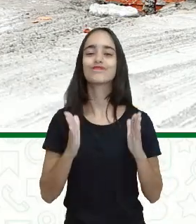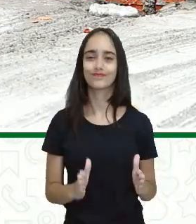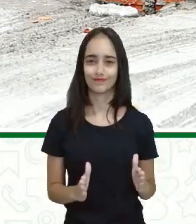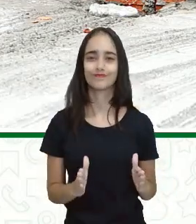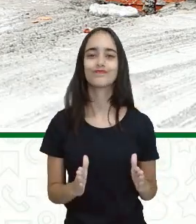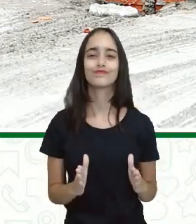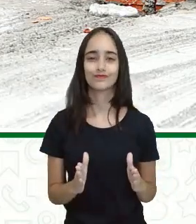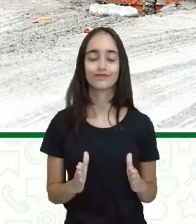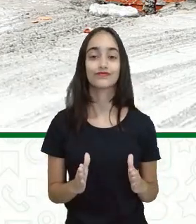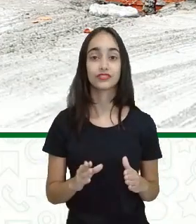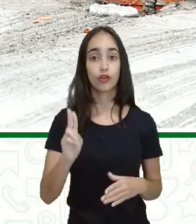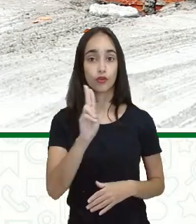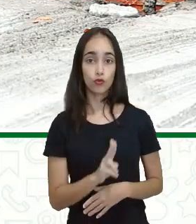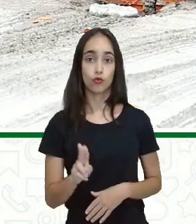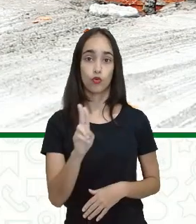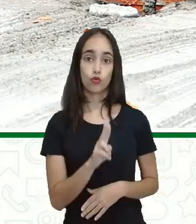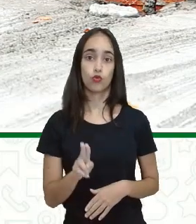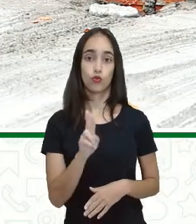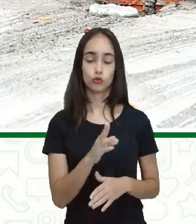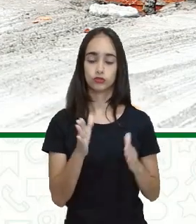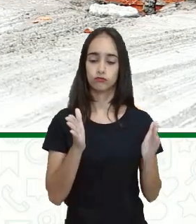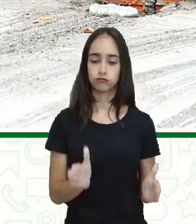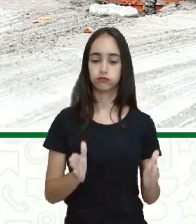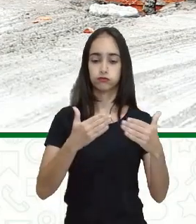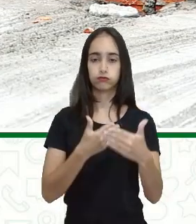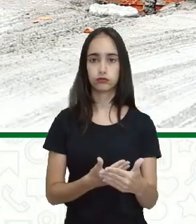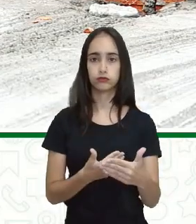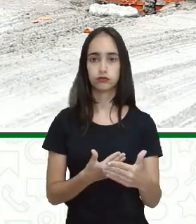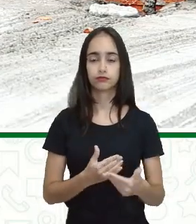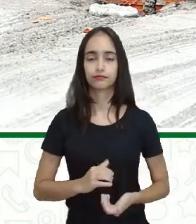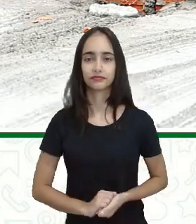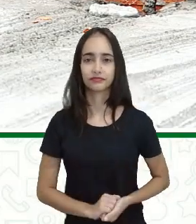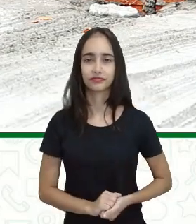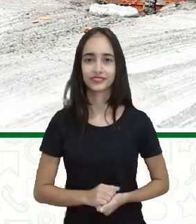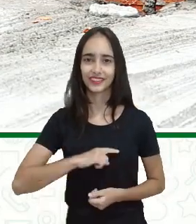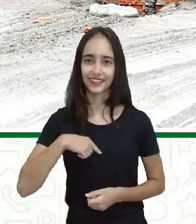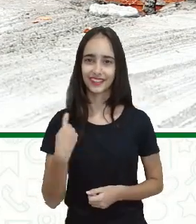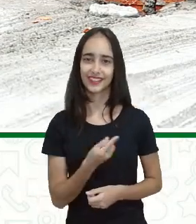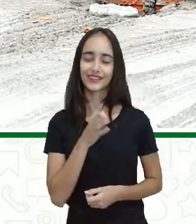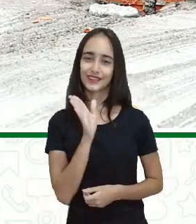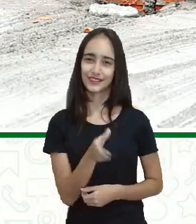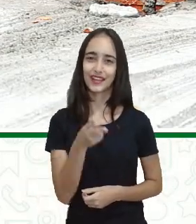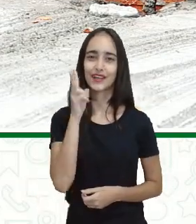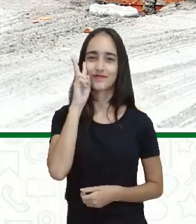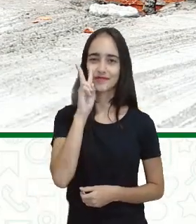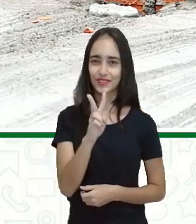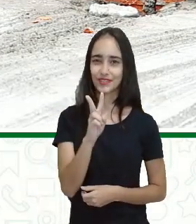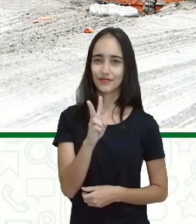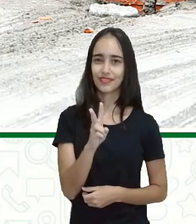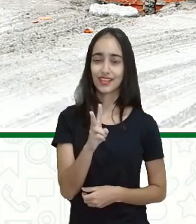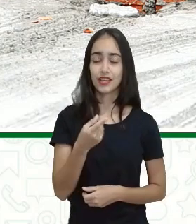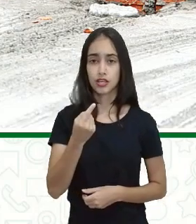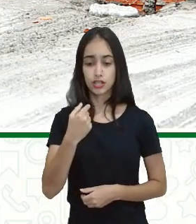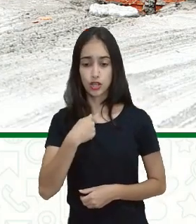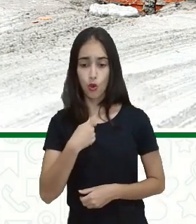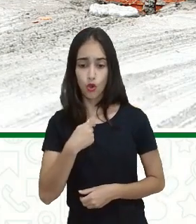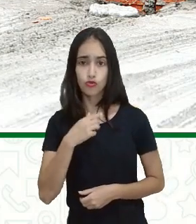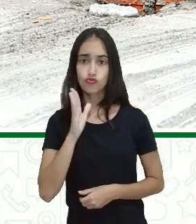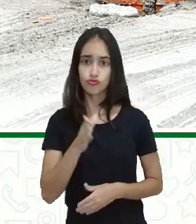certo? Está utilizando este material que eu acabei de mostrar